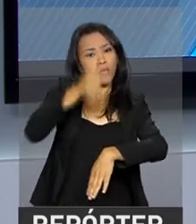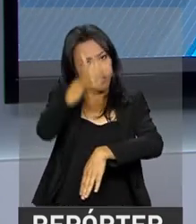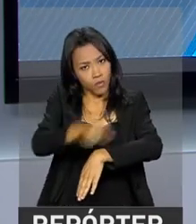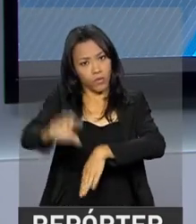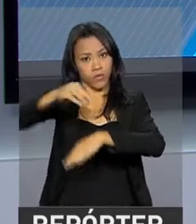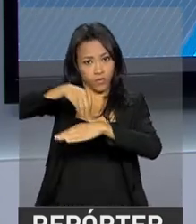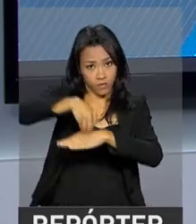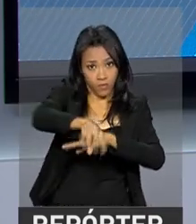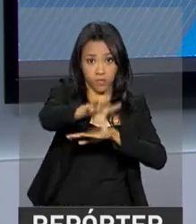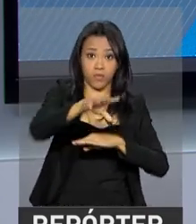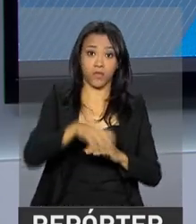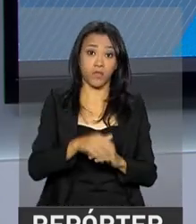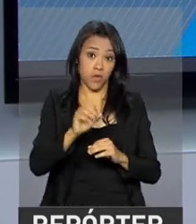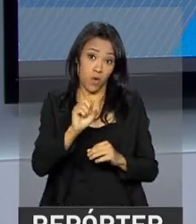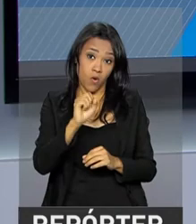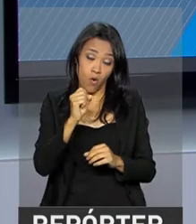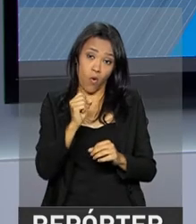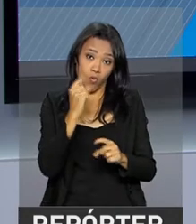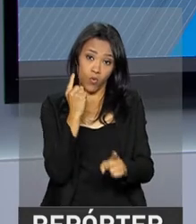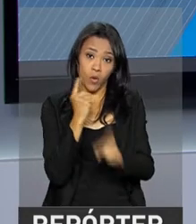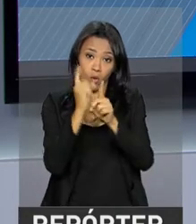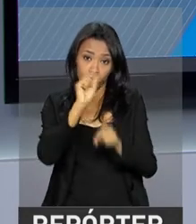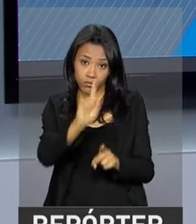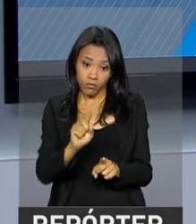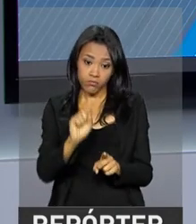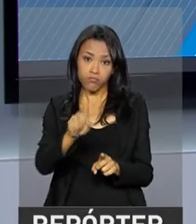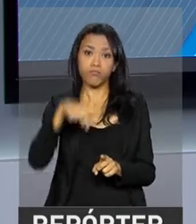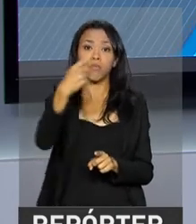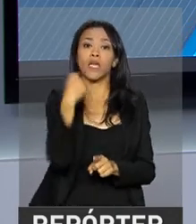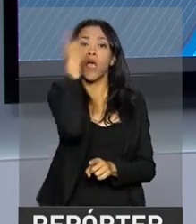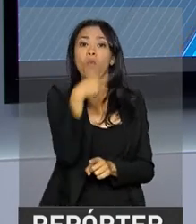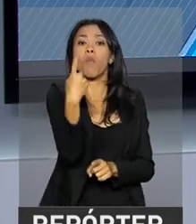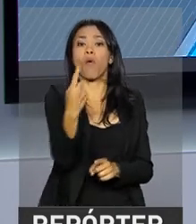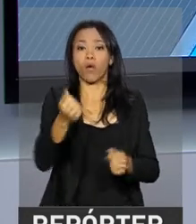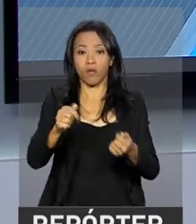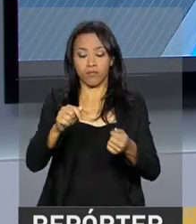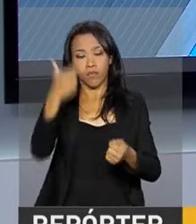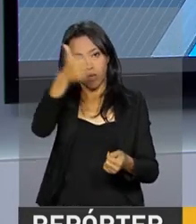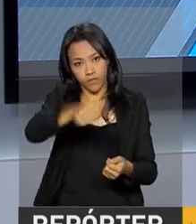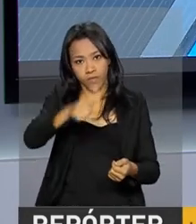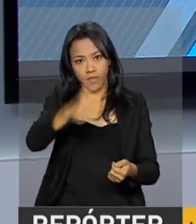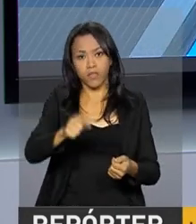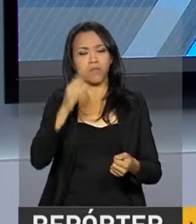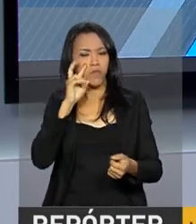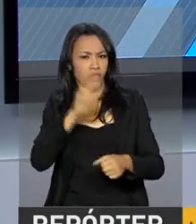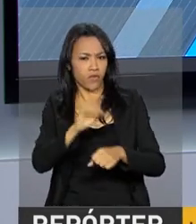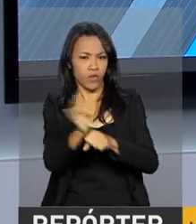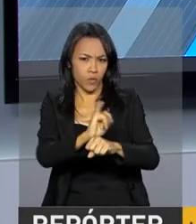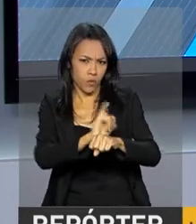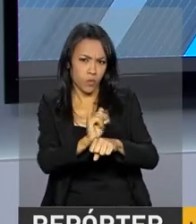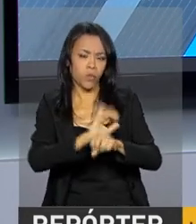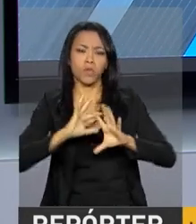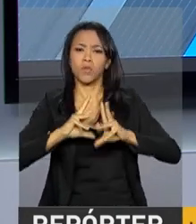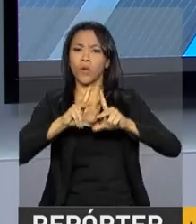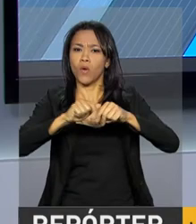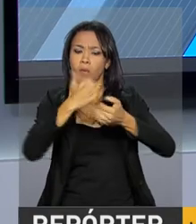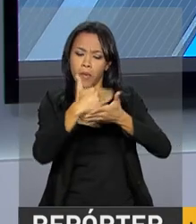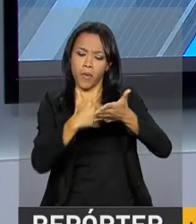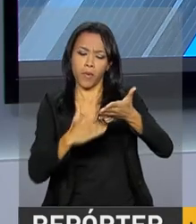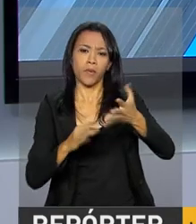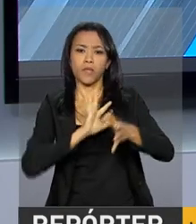outras informações ou em uma hora na nossa próxima edição você pode rever as reportagens do youtube e toda nossa programação